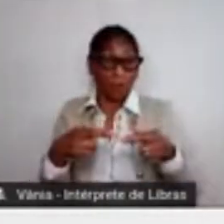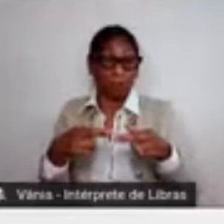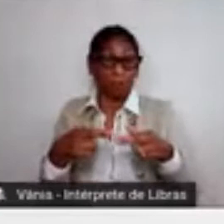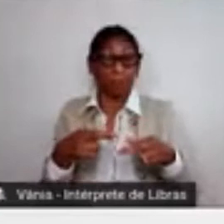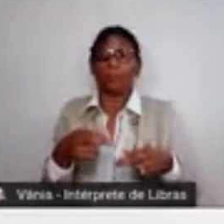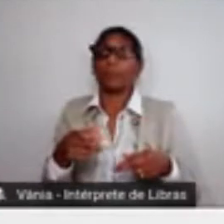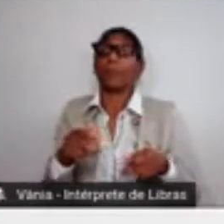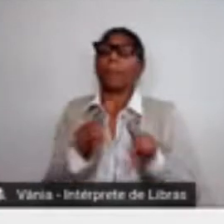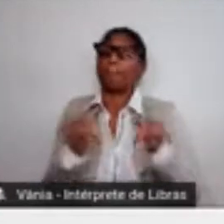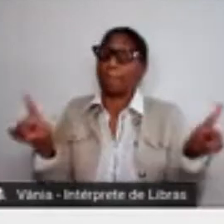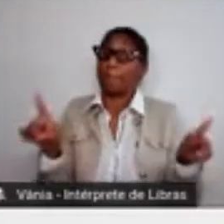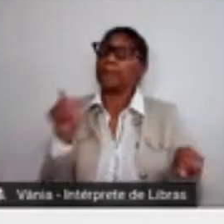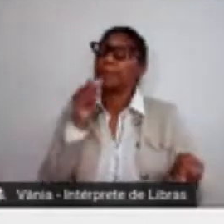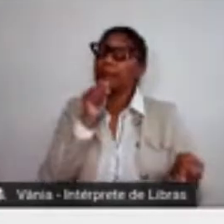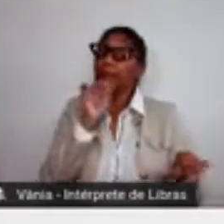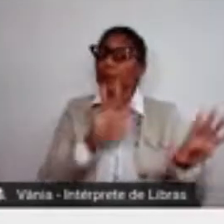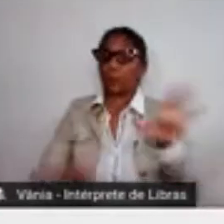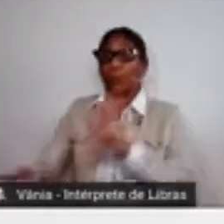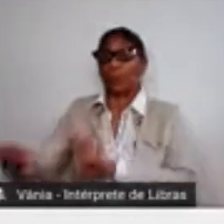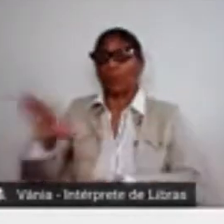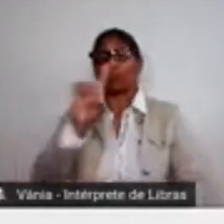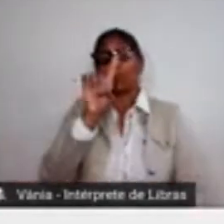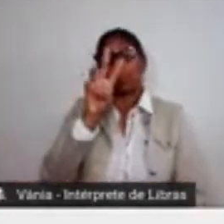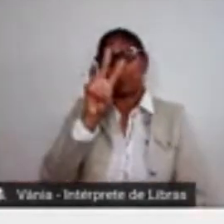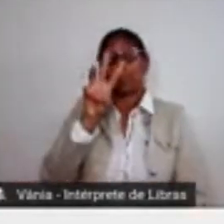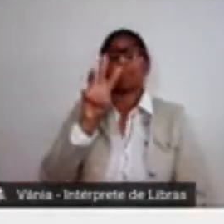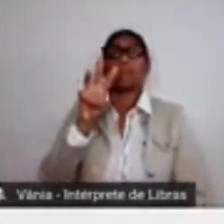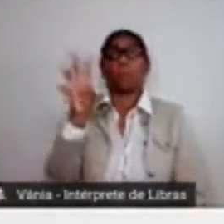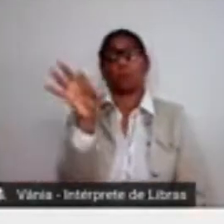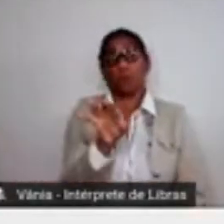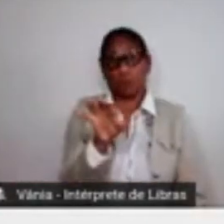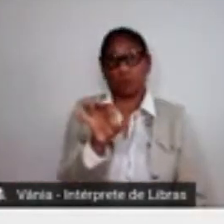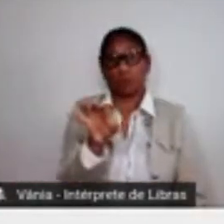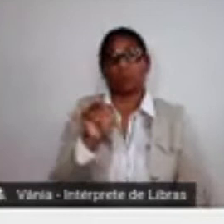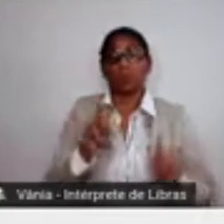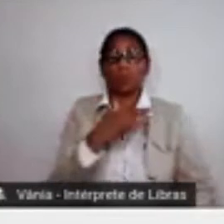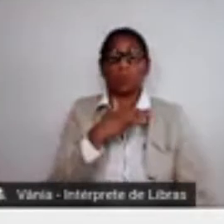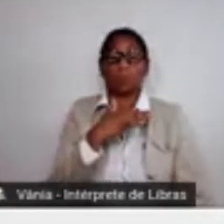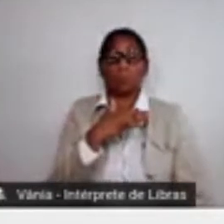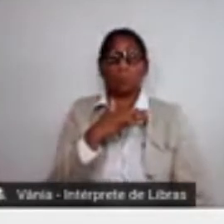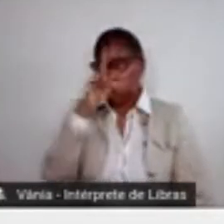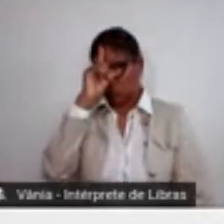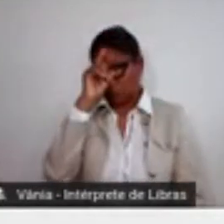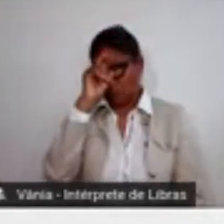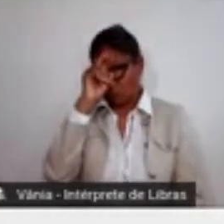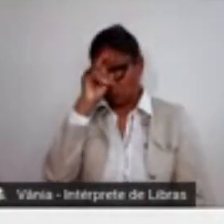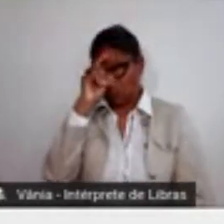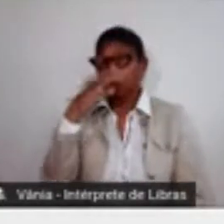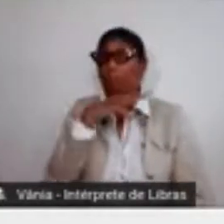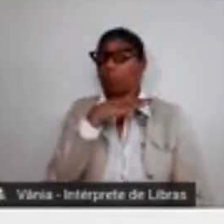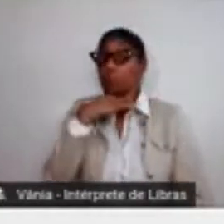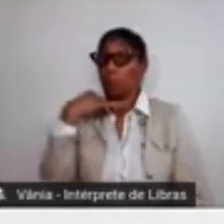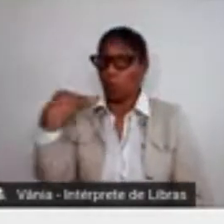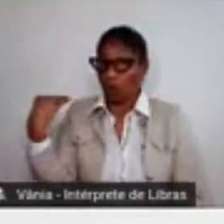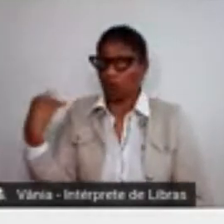inspira cuidados, né? Houve aumento de 13% no número de hospitalizações, o número de óbitos tem uma estabilidade